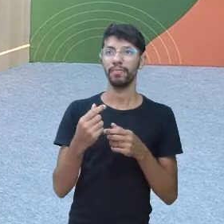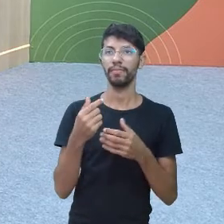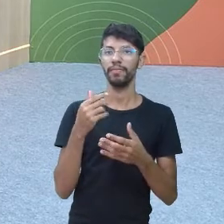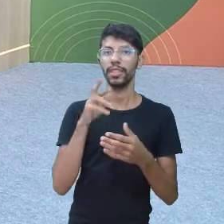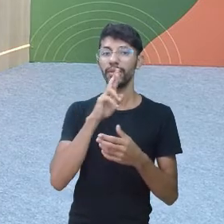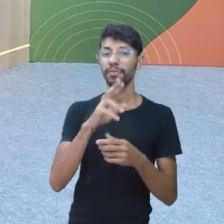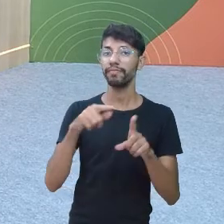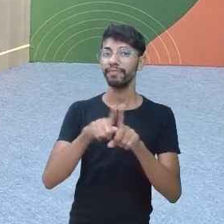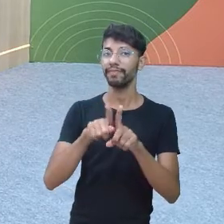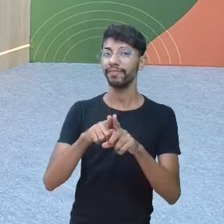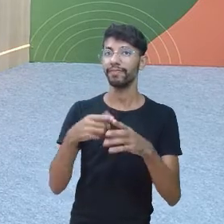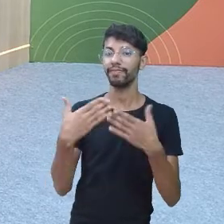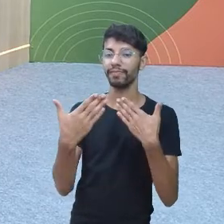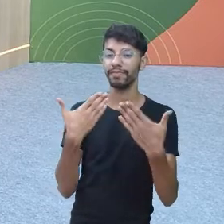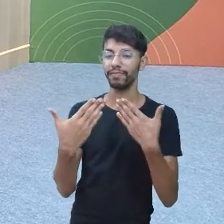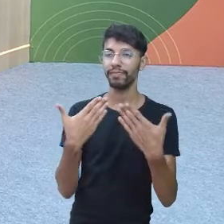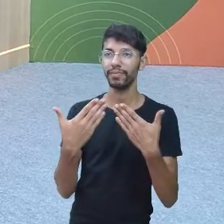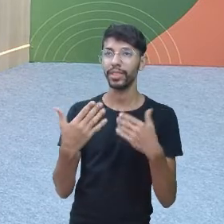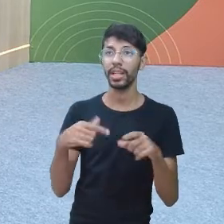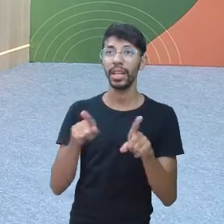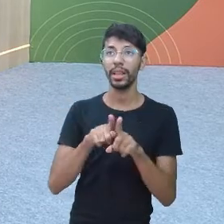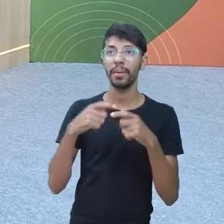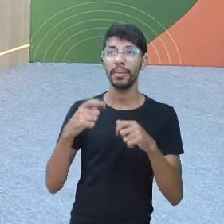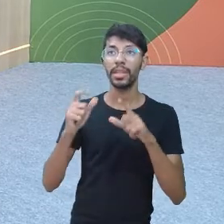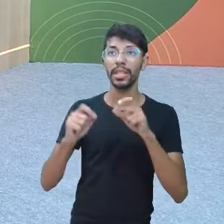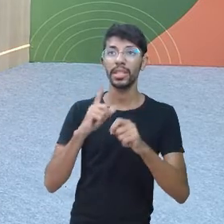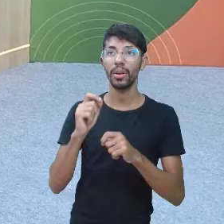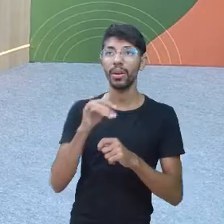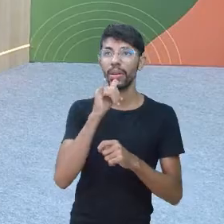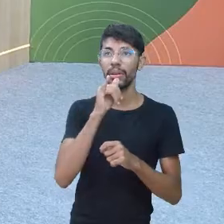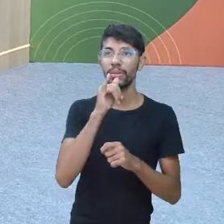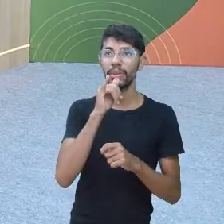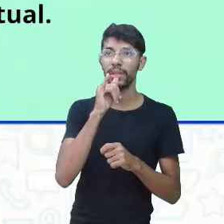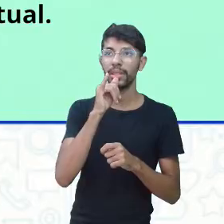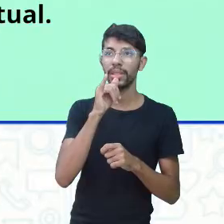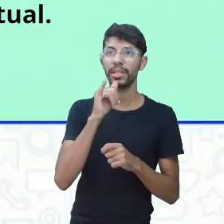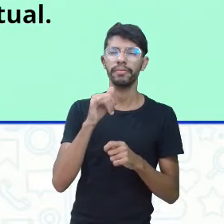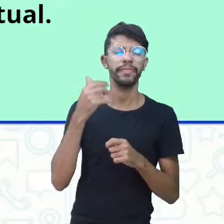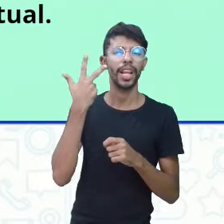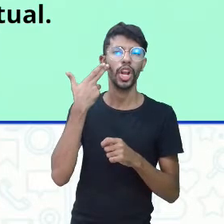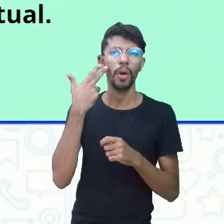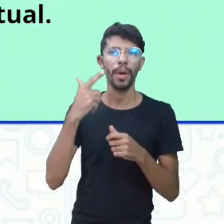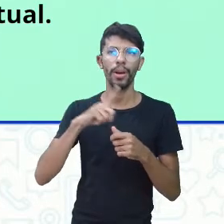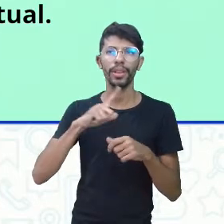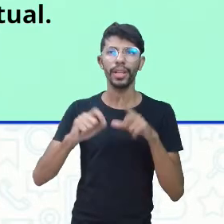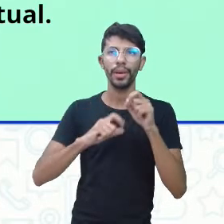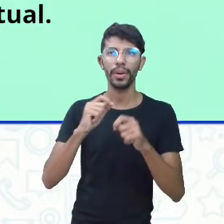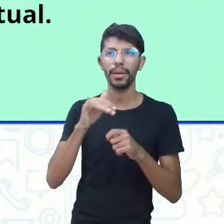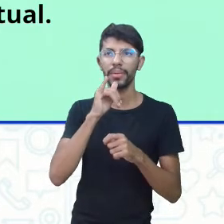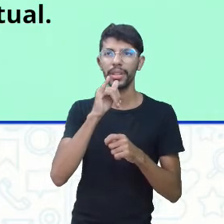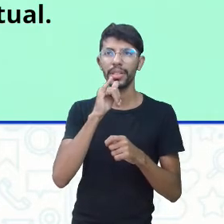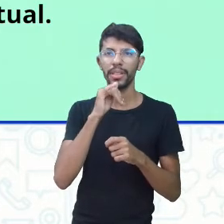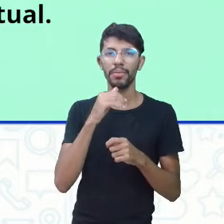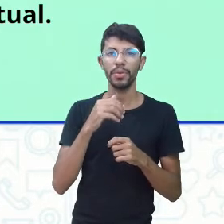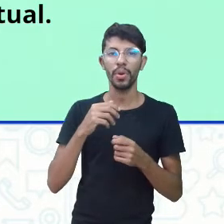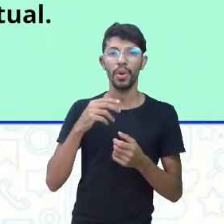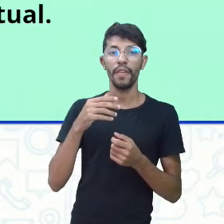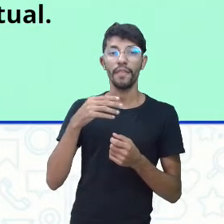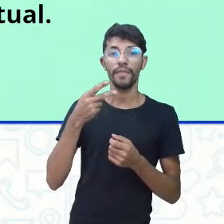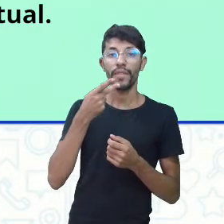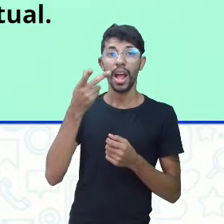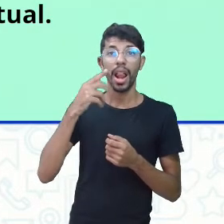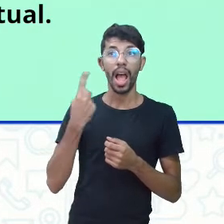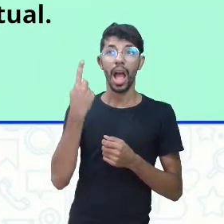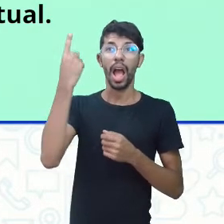dizendo. É normal que haja hesitação na voz, gagueira, variação de tom, expressões que precisam de complemento gestual.